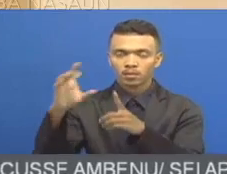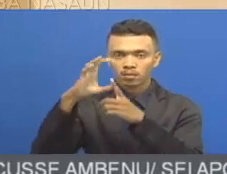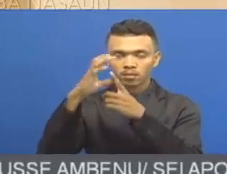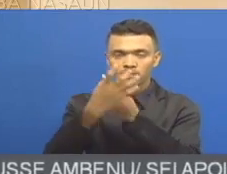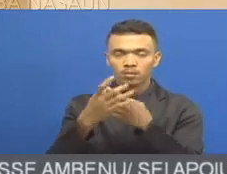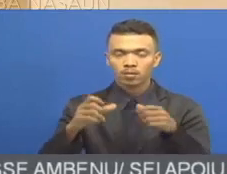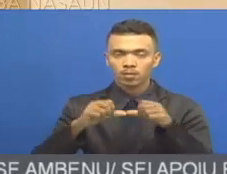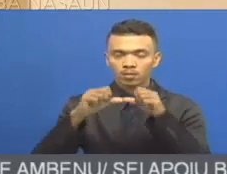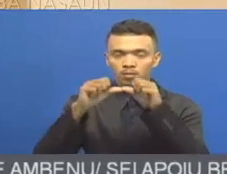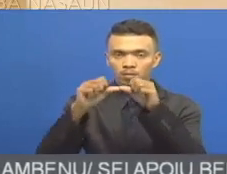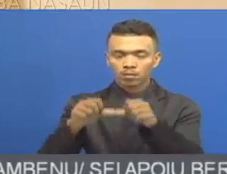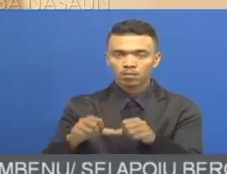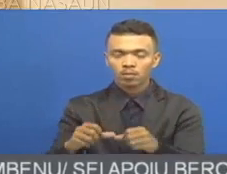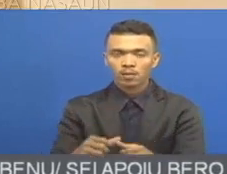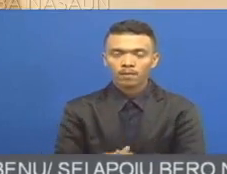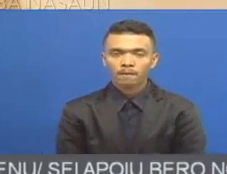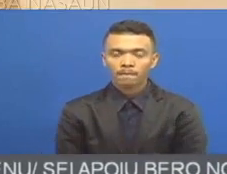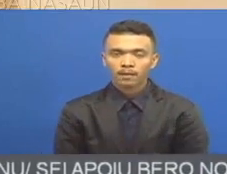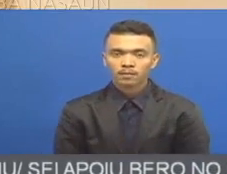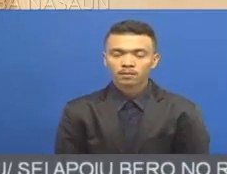continuar para ali